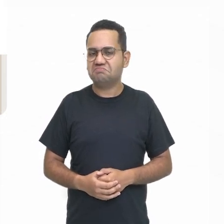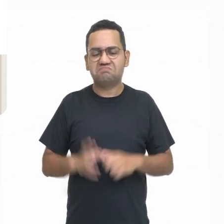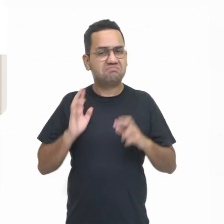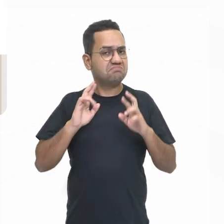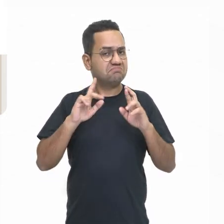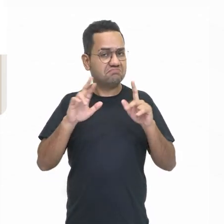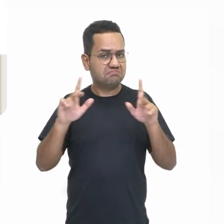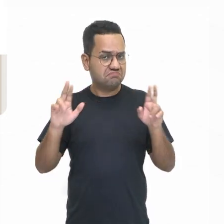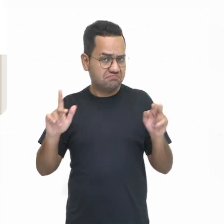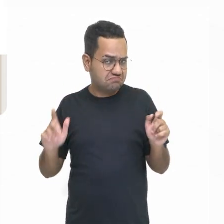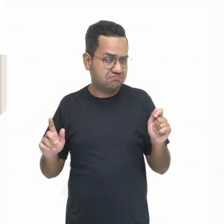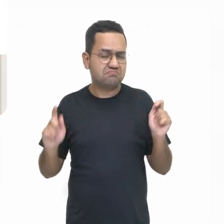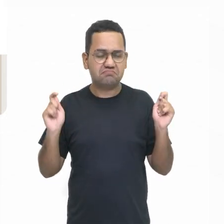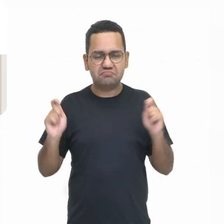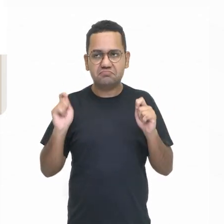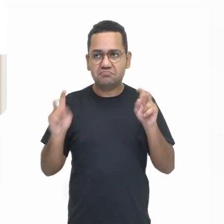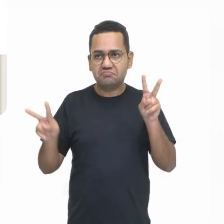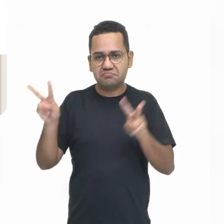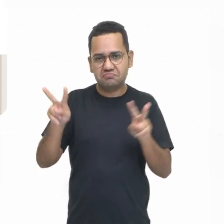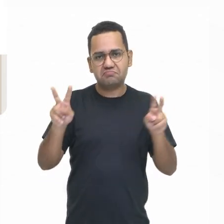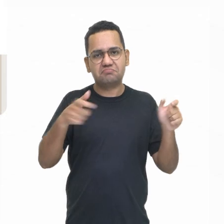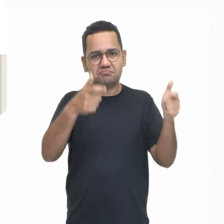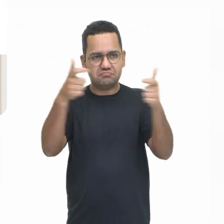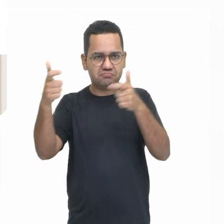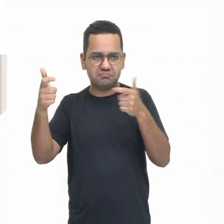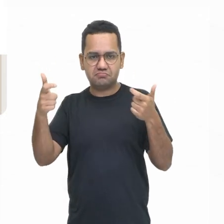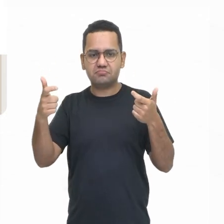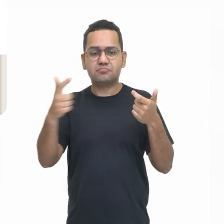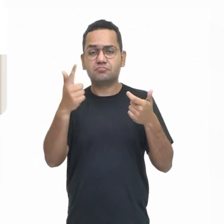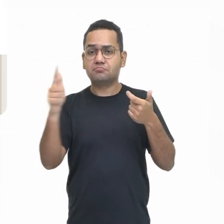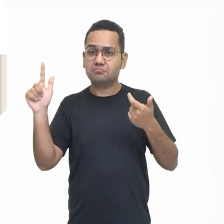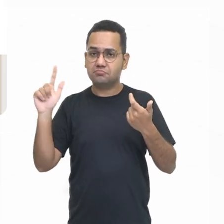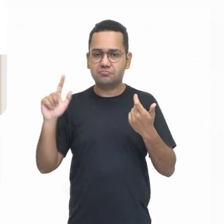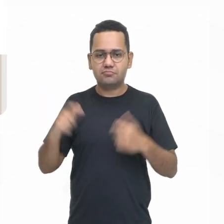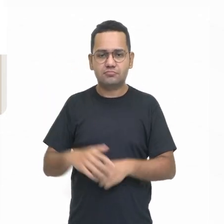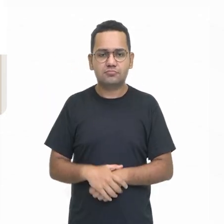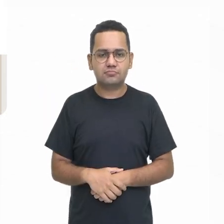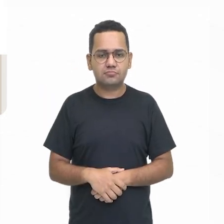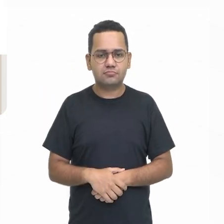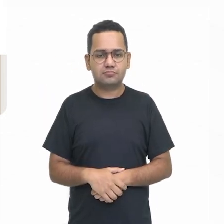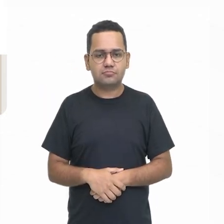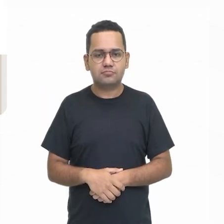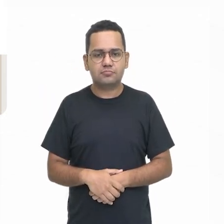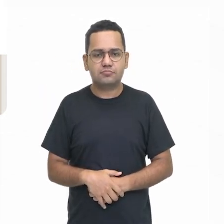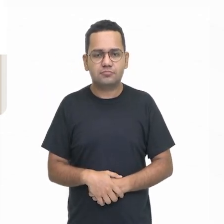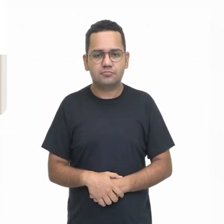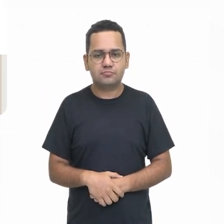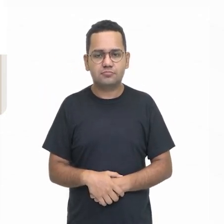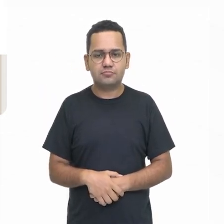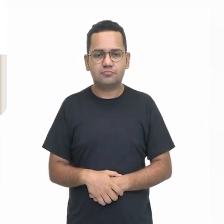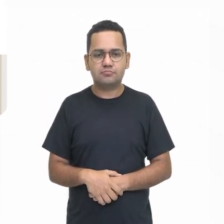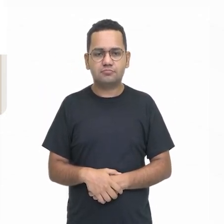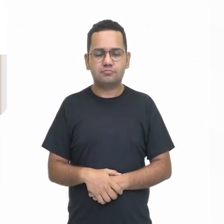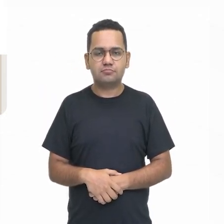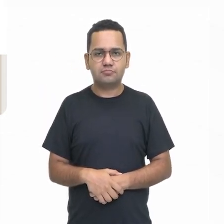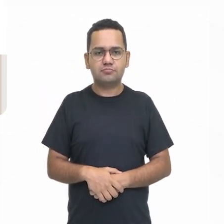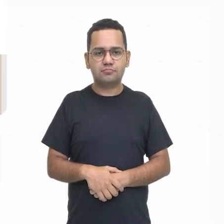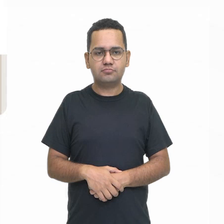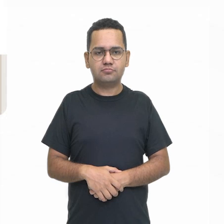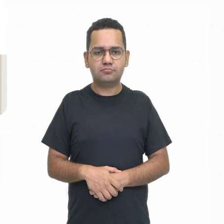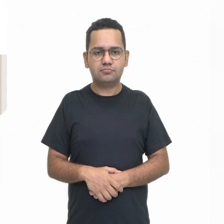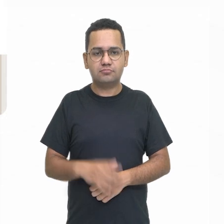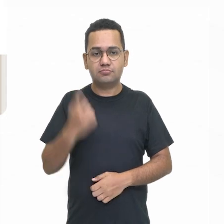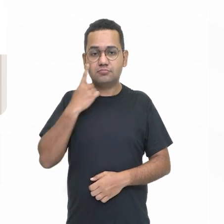locais, até com outros personagens, né, indicando evolução. E aí chamam essa imagem